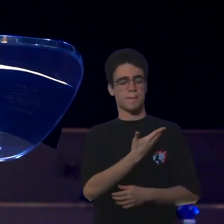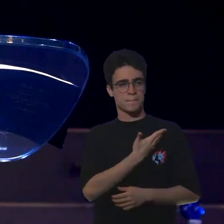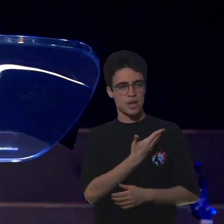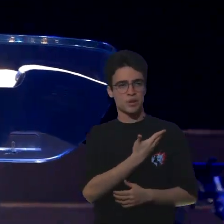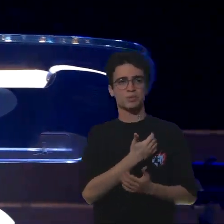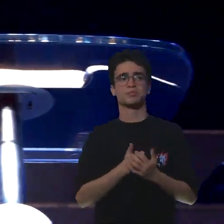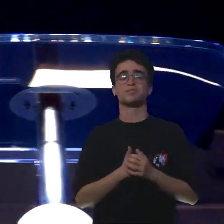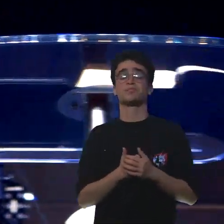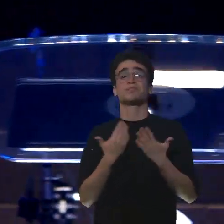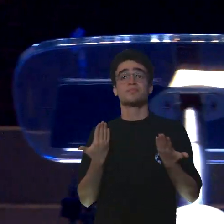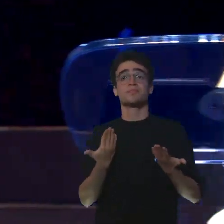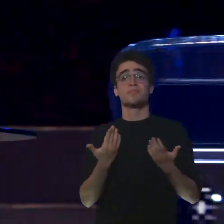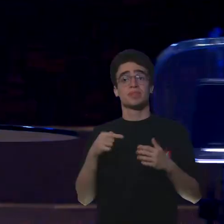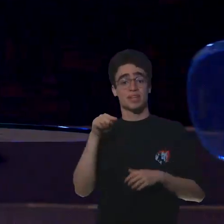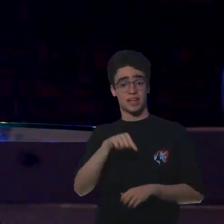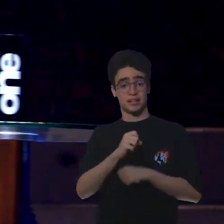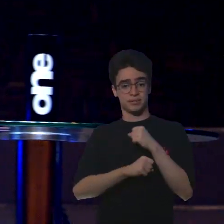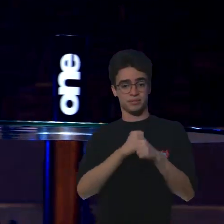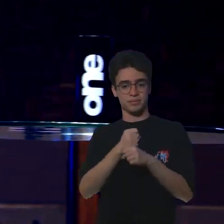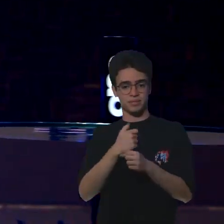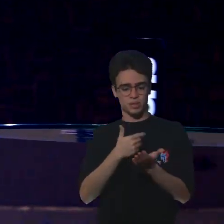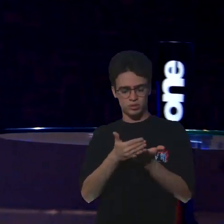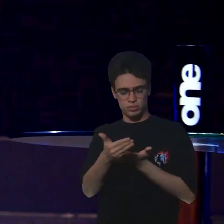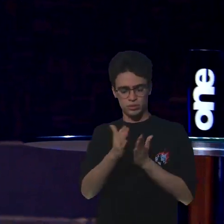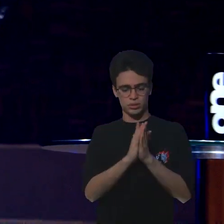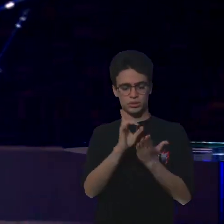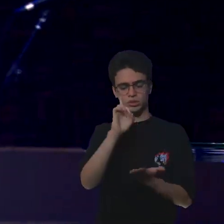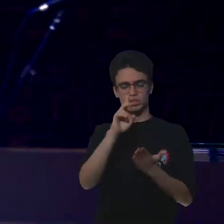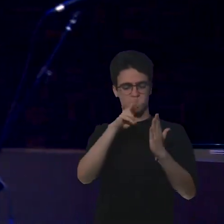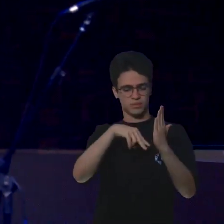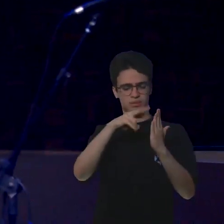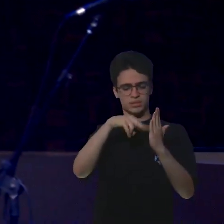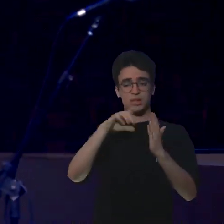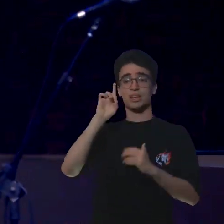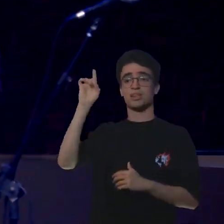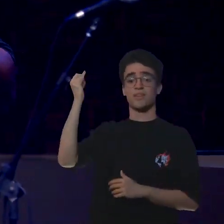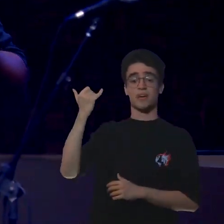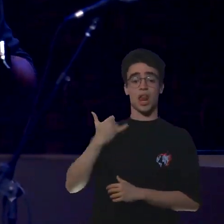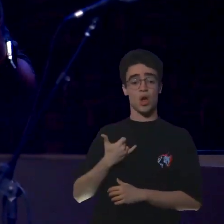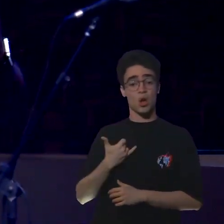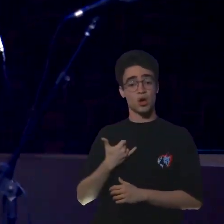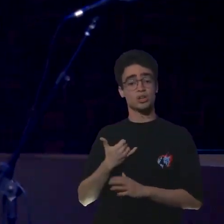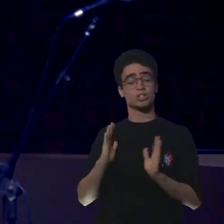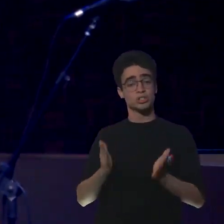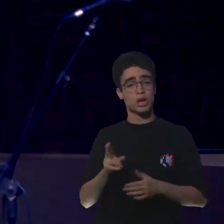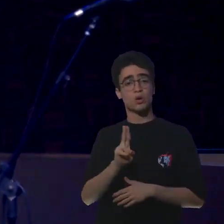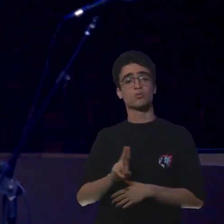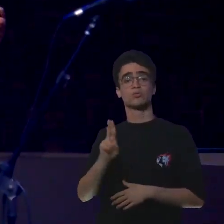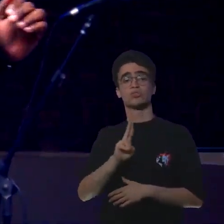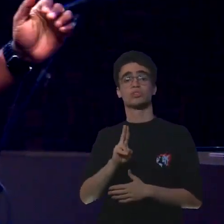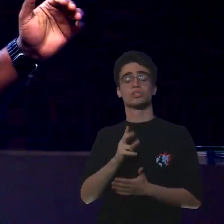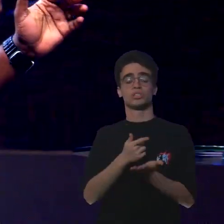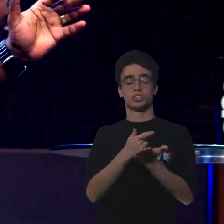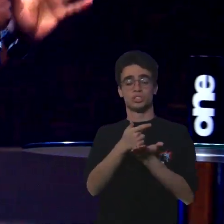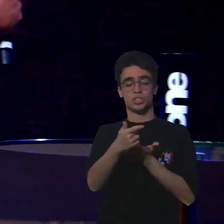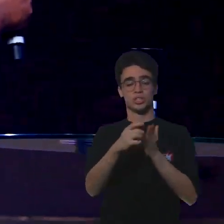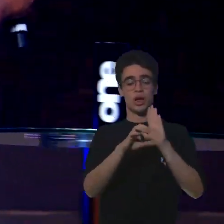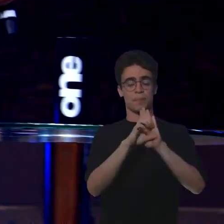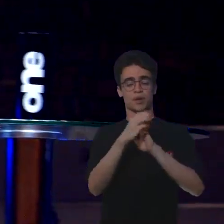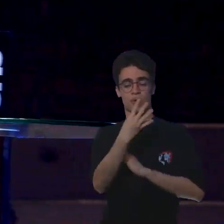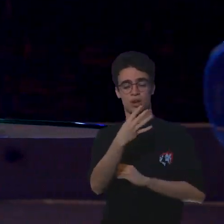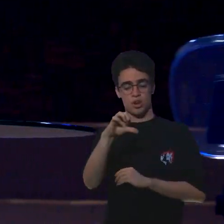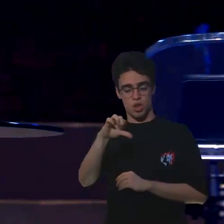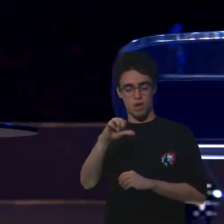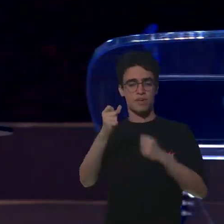nesse tempo de leitura, já nesse ano, Deus falou comigo em Gênesis 49. Lá vai falar